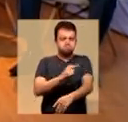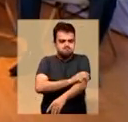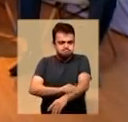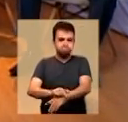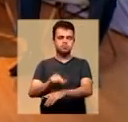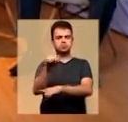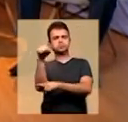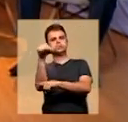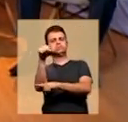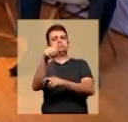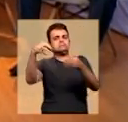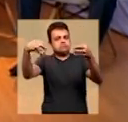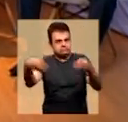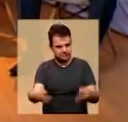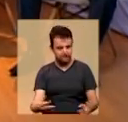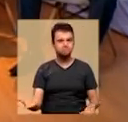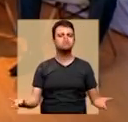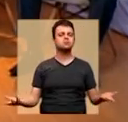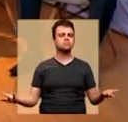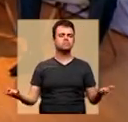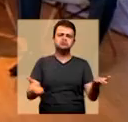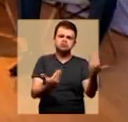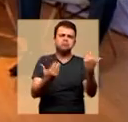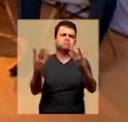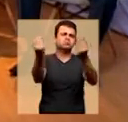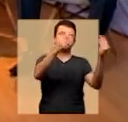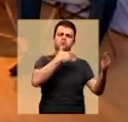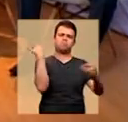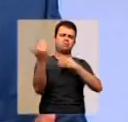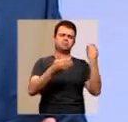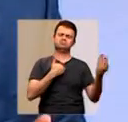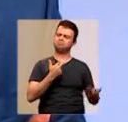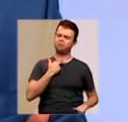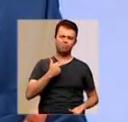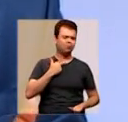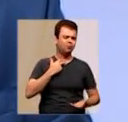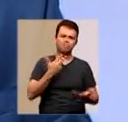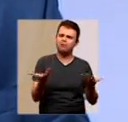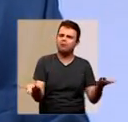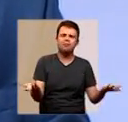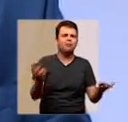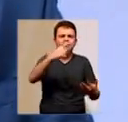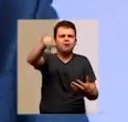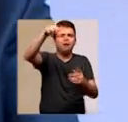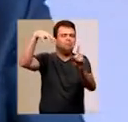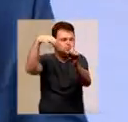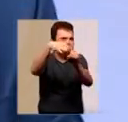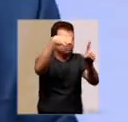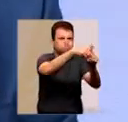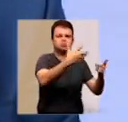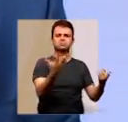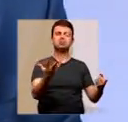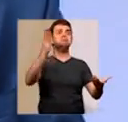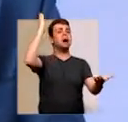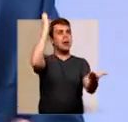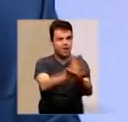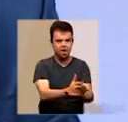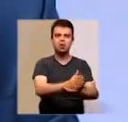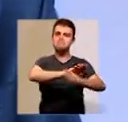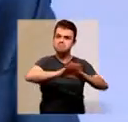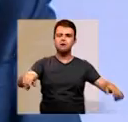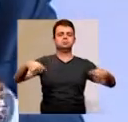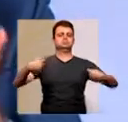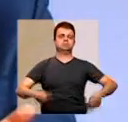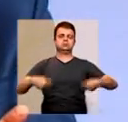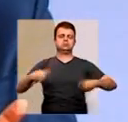mais educada, porque, repito, não se pode perder jovens, perder pessoas por conta de acidentes de veículos. Está na hora de parar